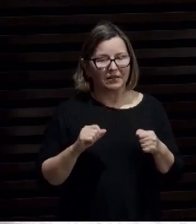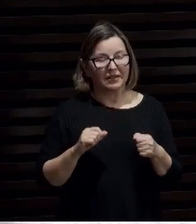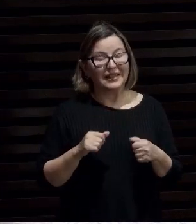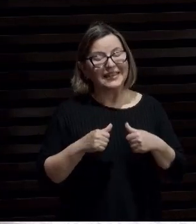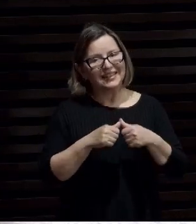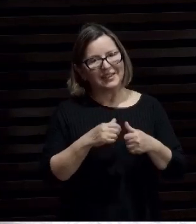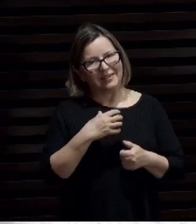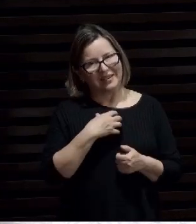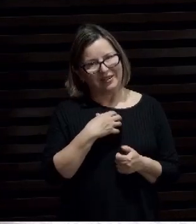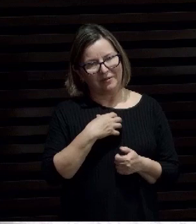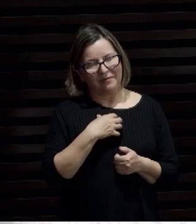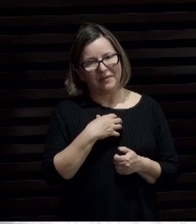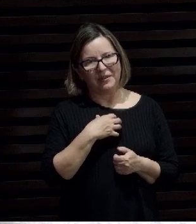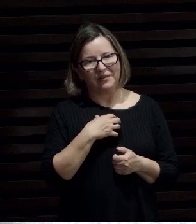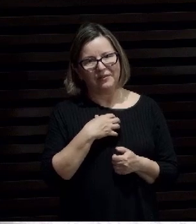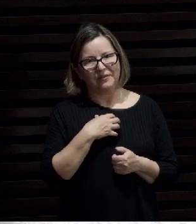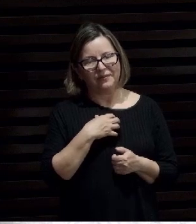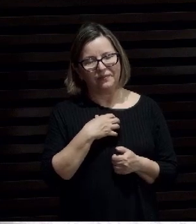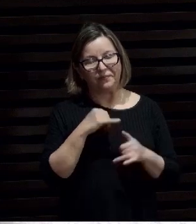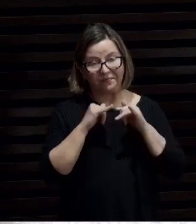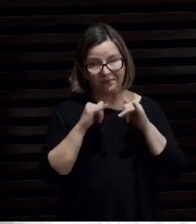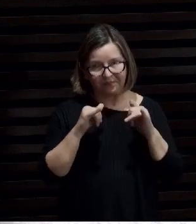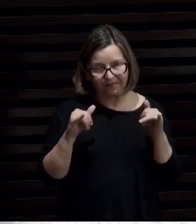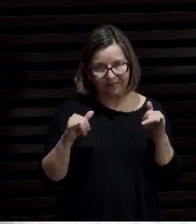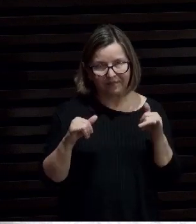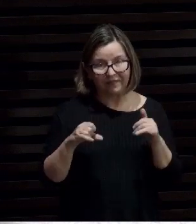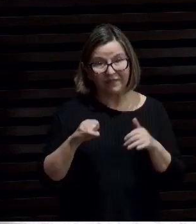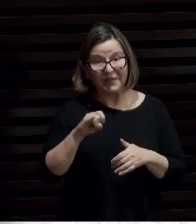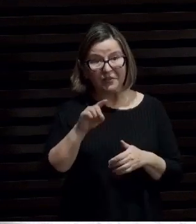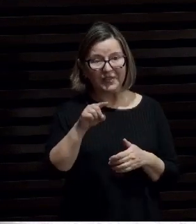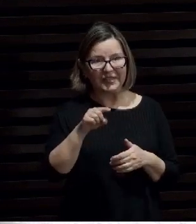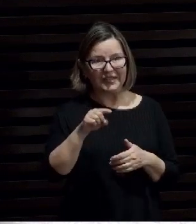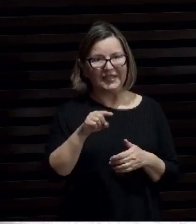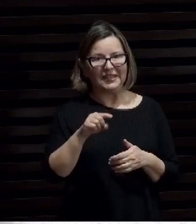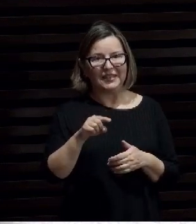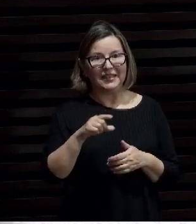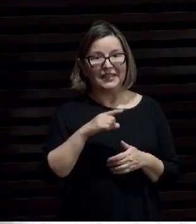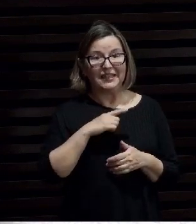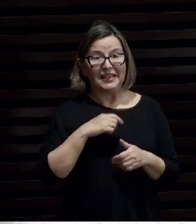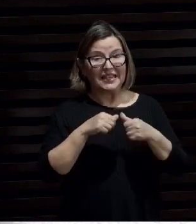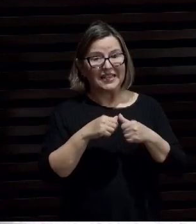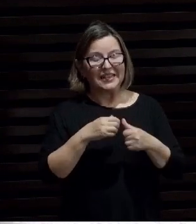meus amados, eu vou dizer para você, se você hoje está com esse sentimento,